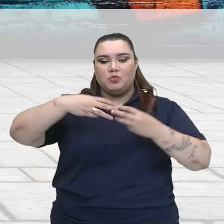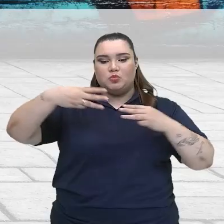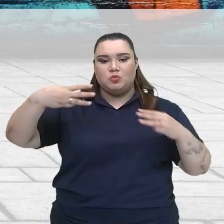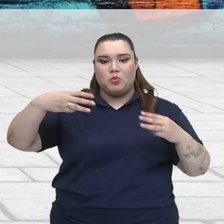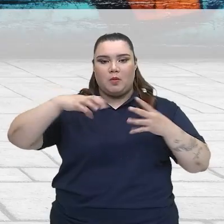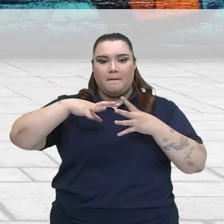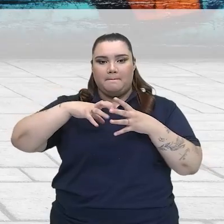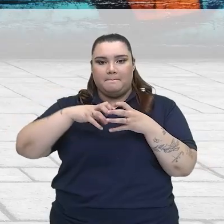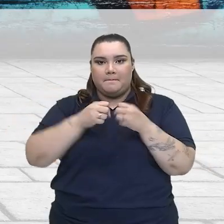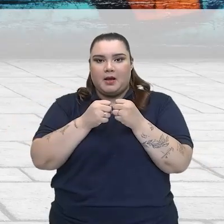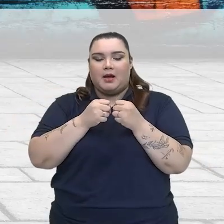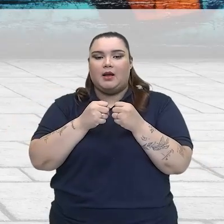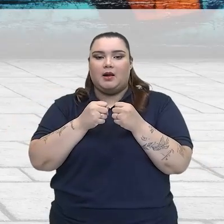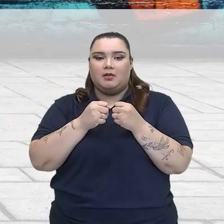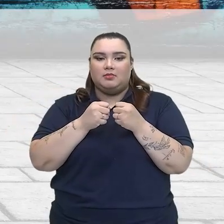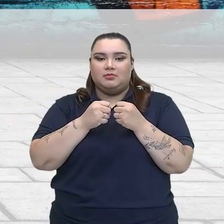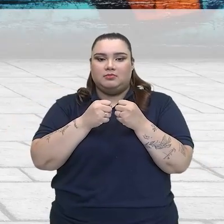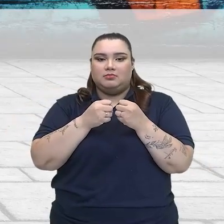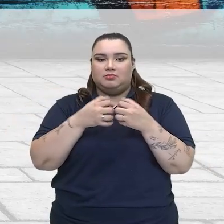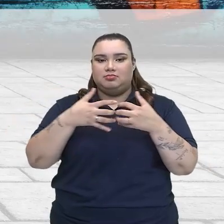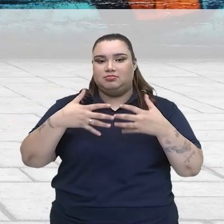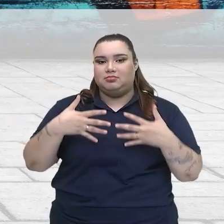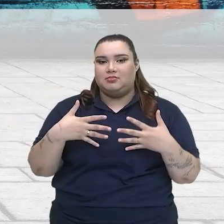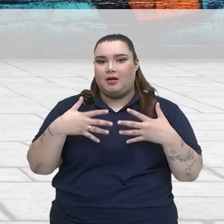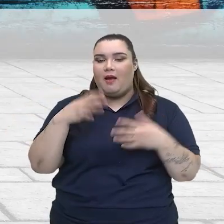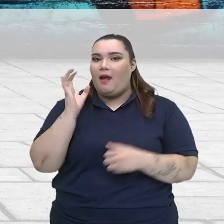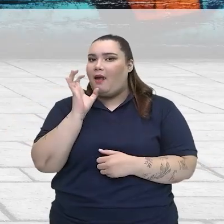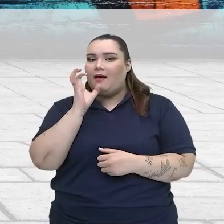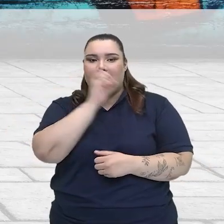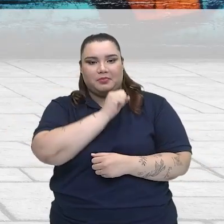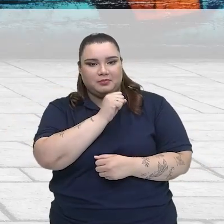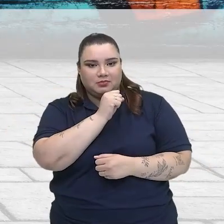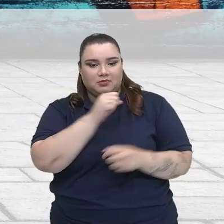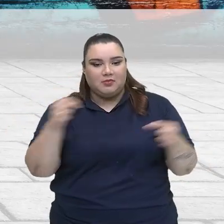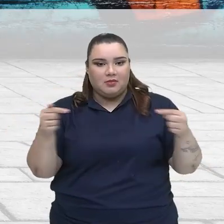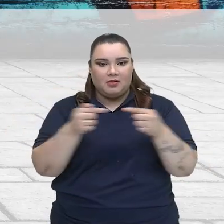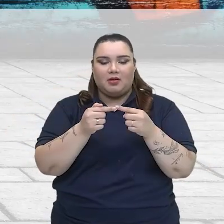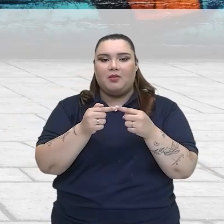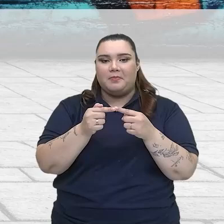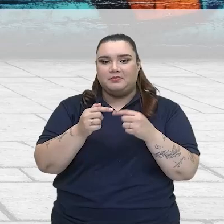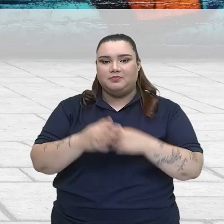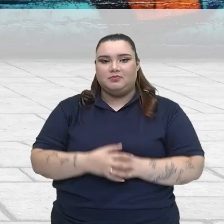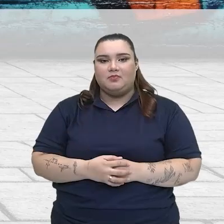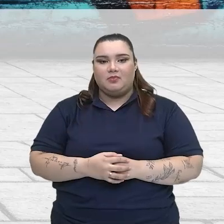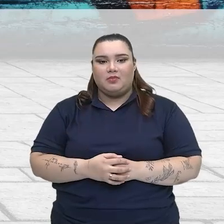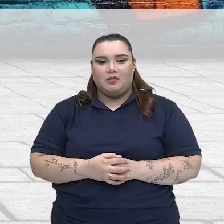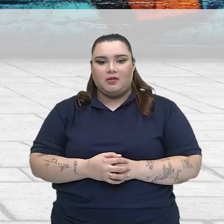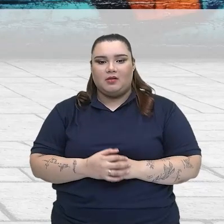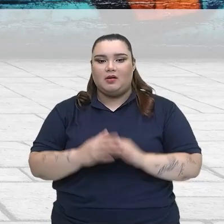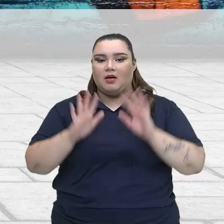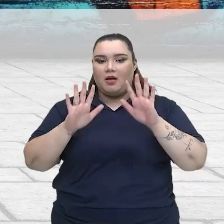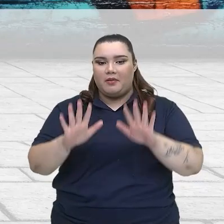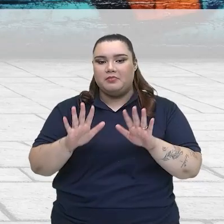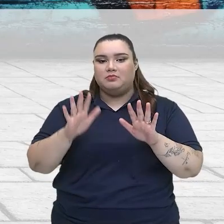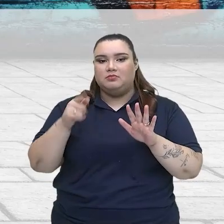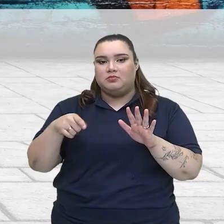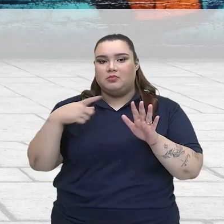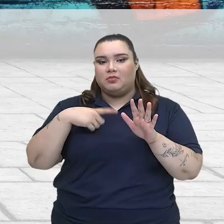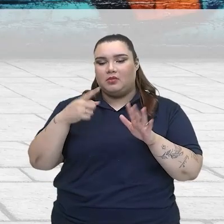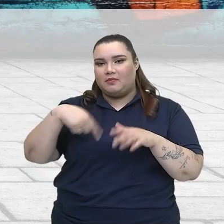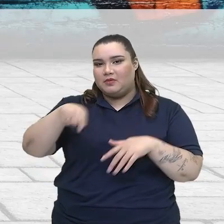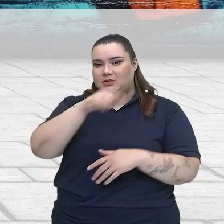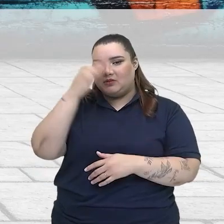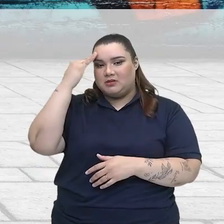é o movimento de, como a professora falou, contrair a musculatura rapidamente e relaxar a